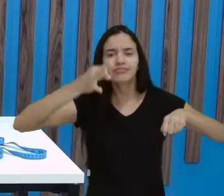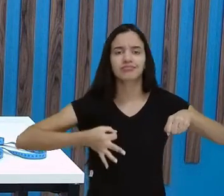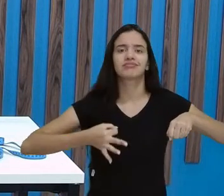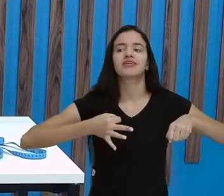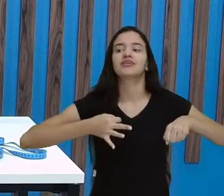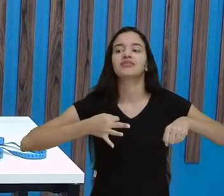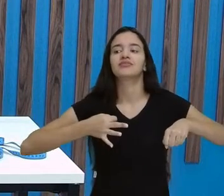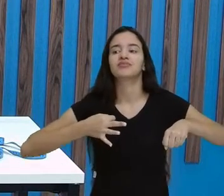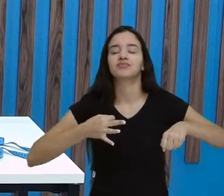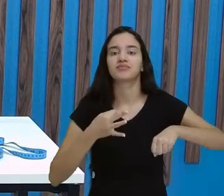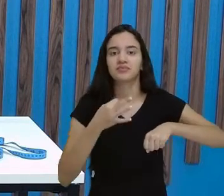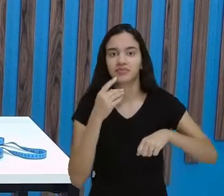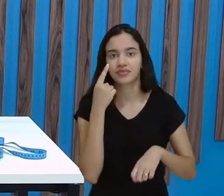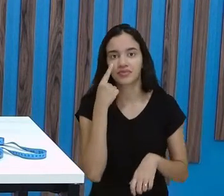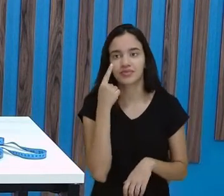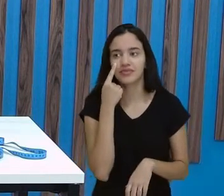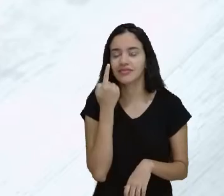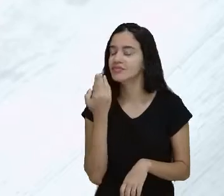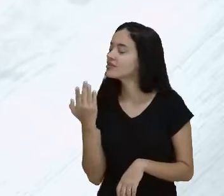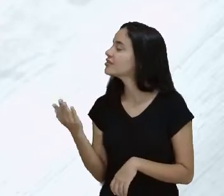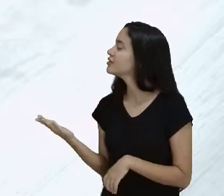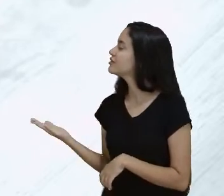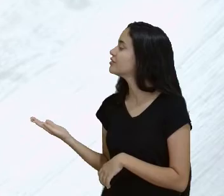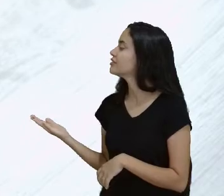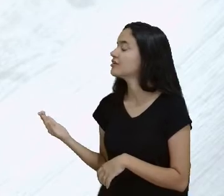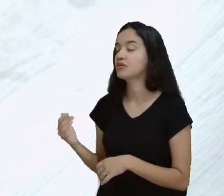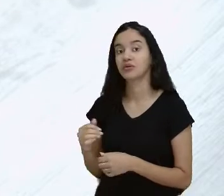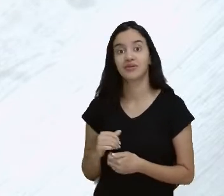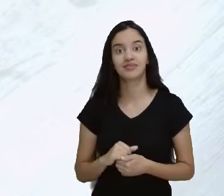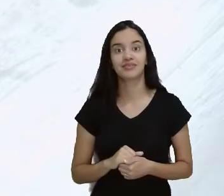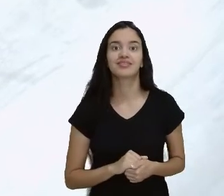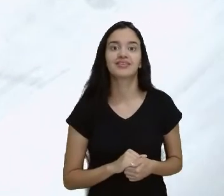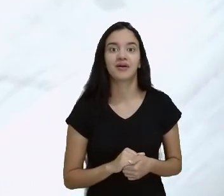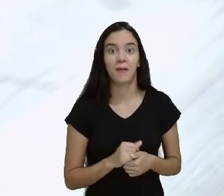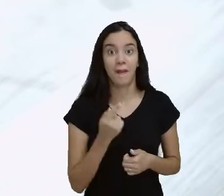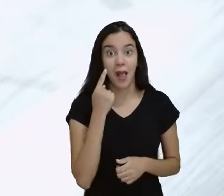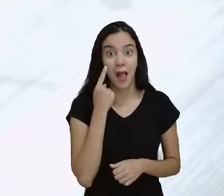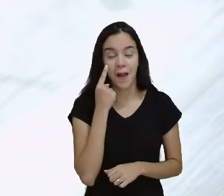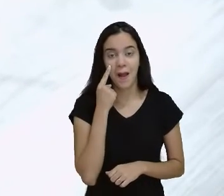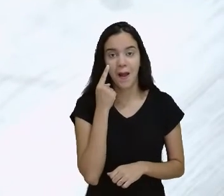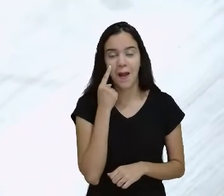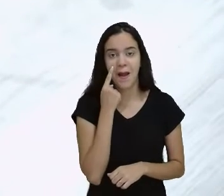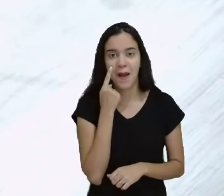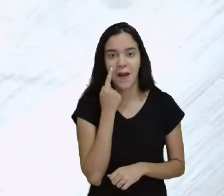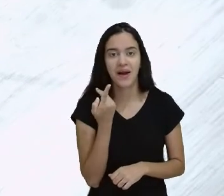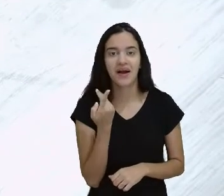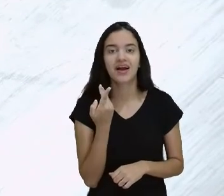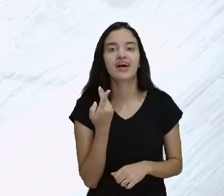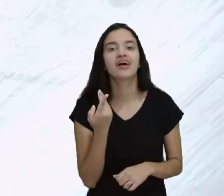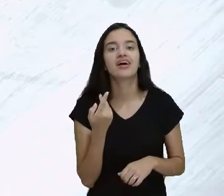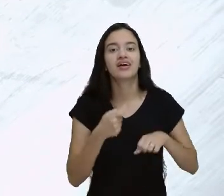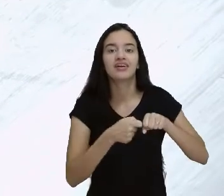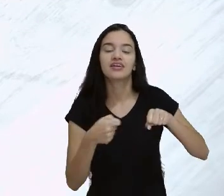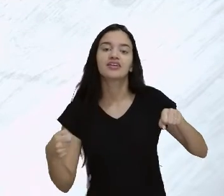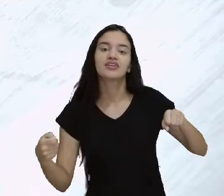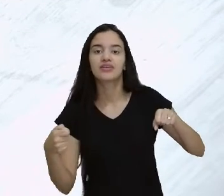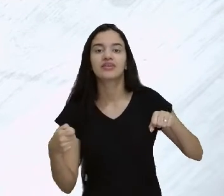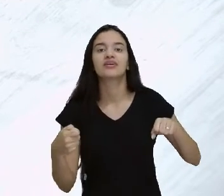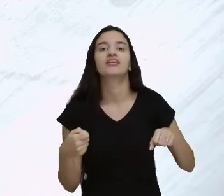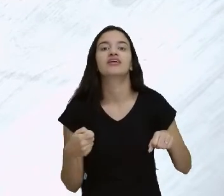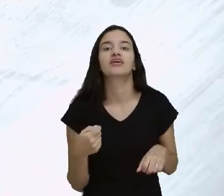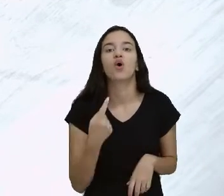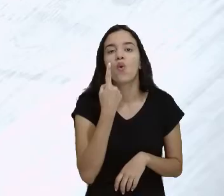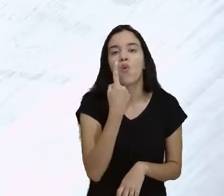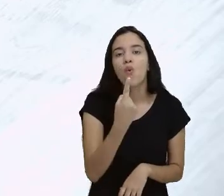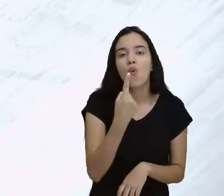esse vermelhinho. Deixa eu ver se dá para chegar aí em vocês. Isso, olha aqui, ó. A trena está marcando